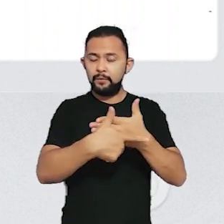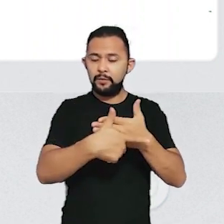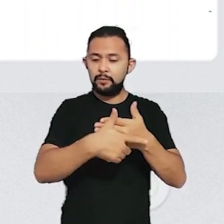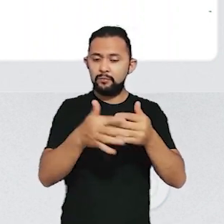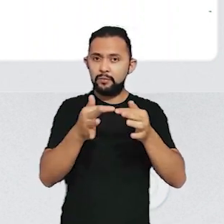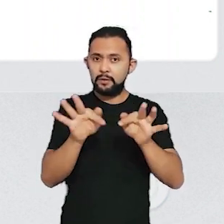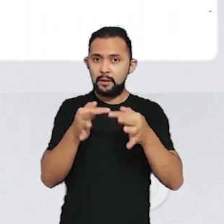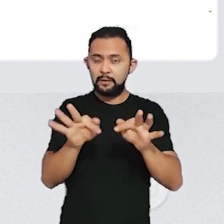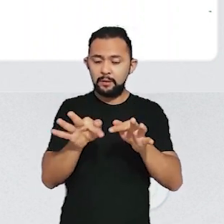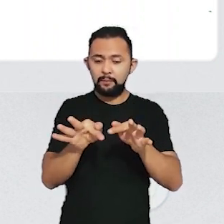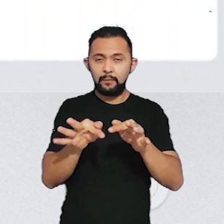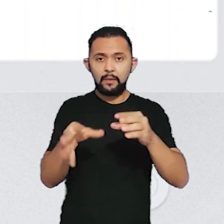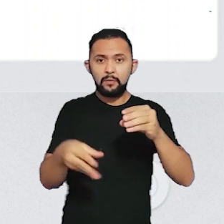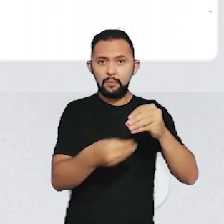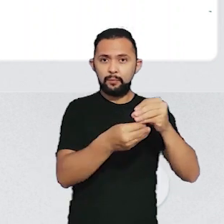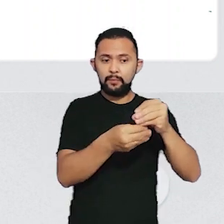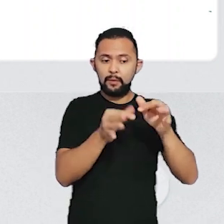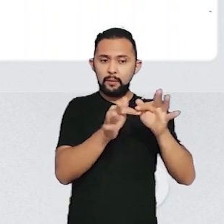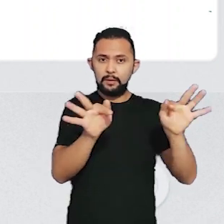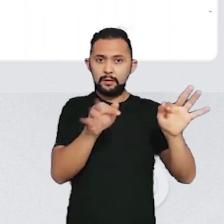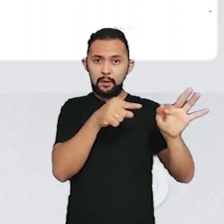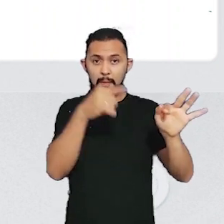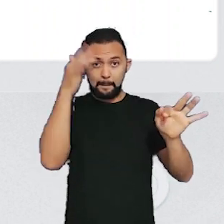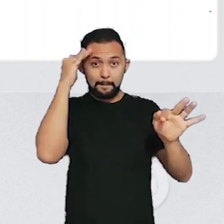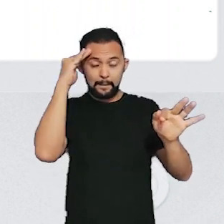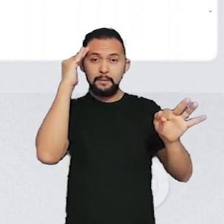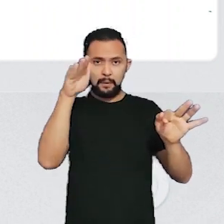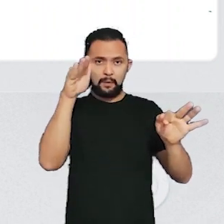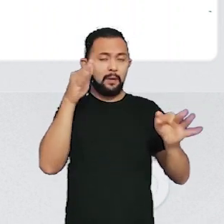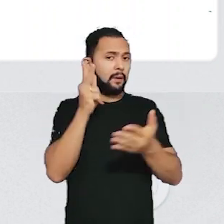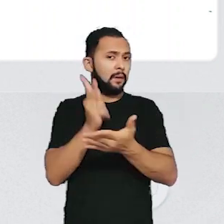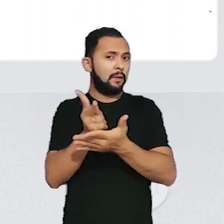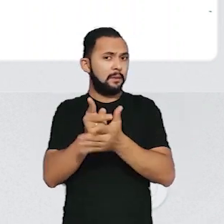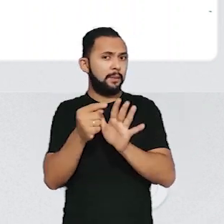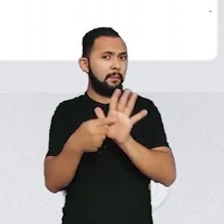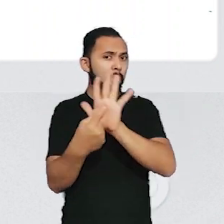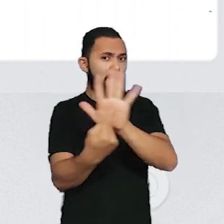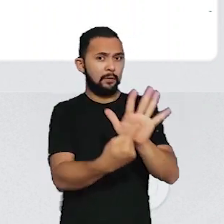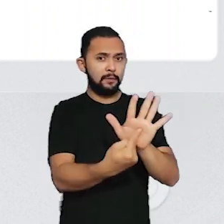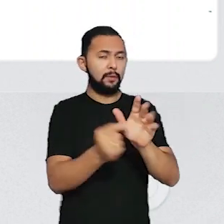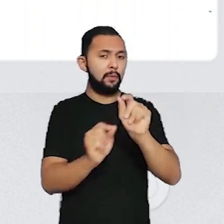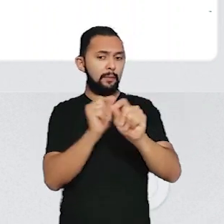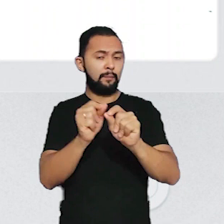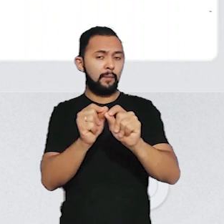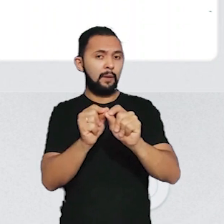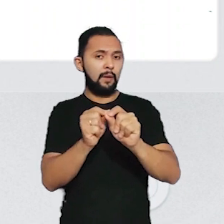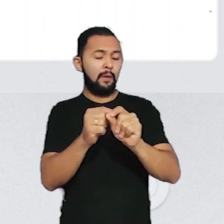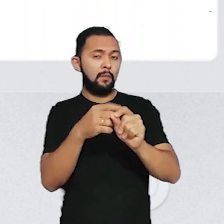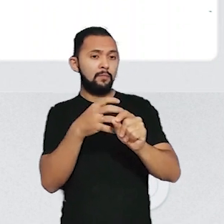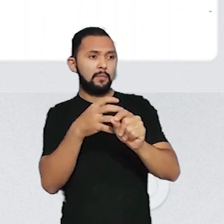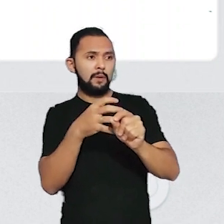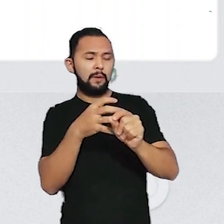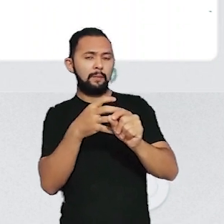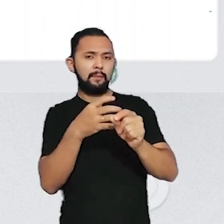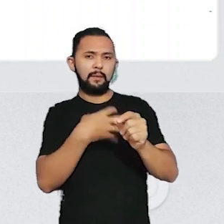adverbial da oração principal e elas são sempre indicar uma existência de uma